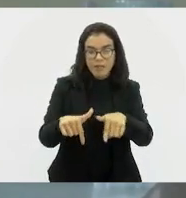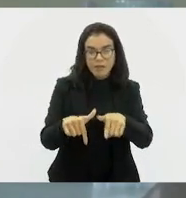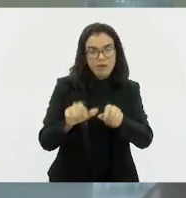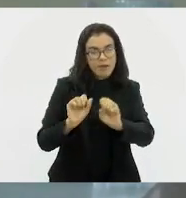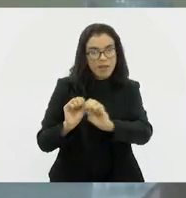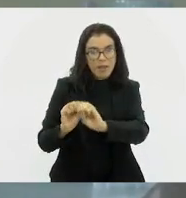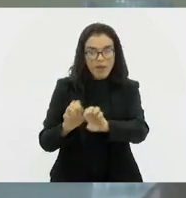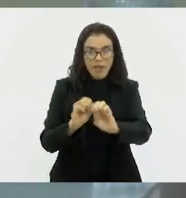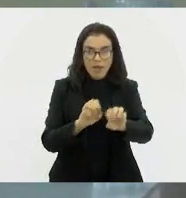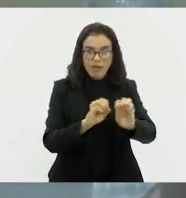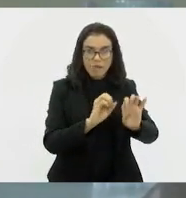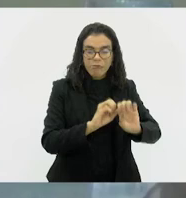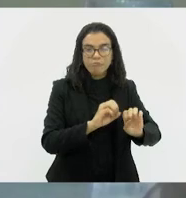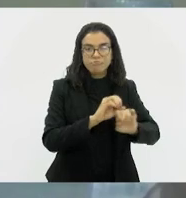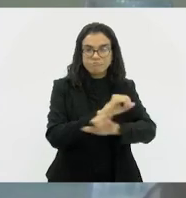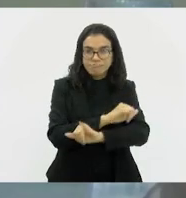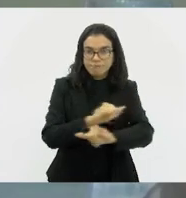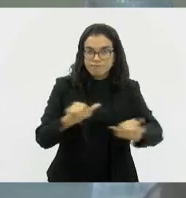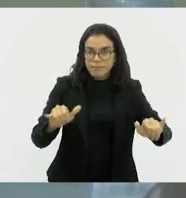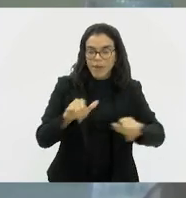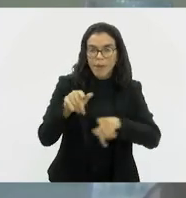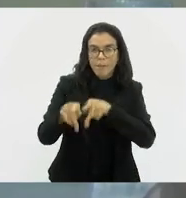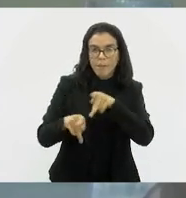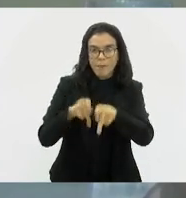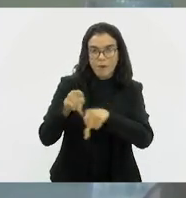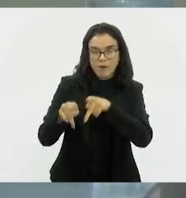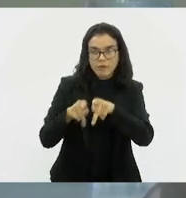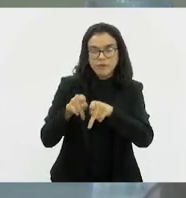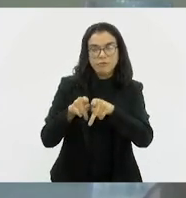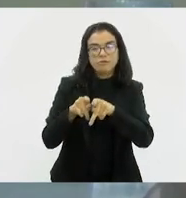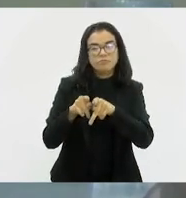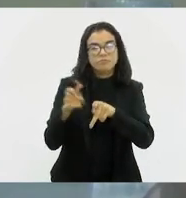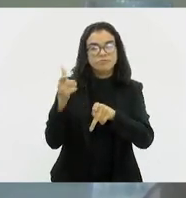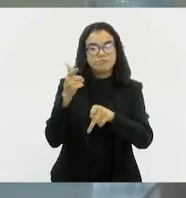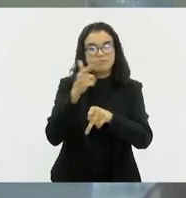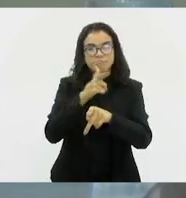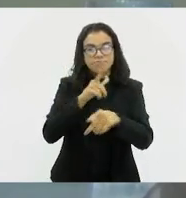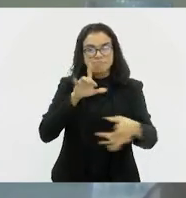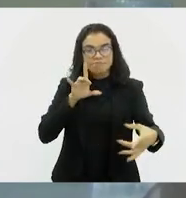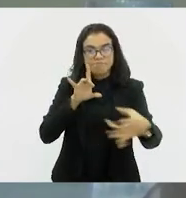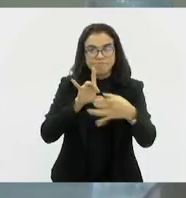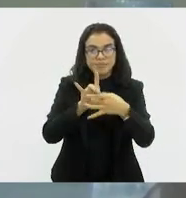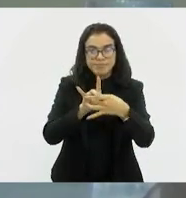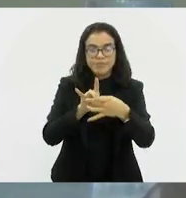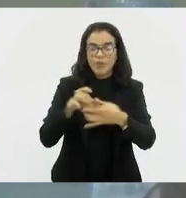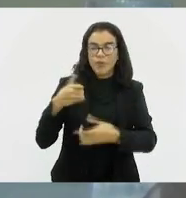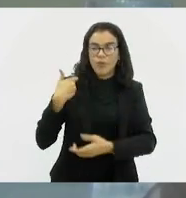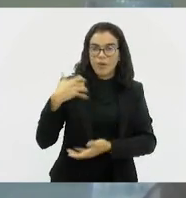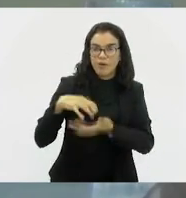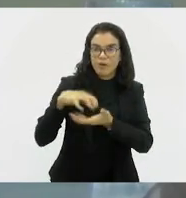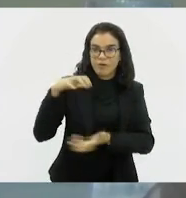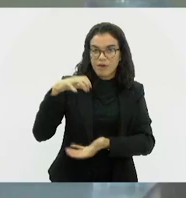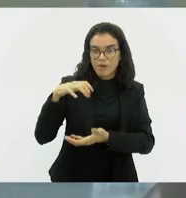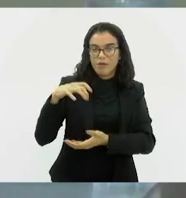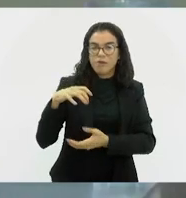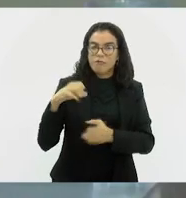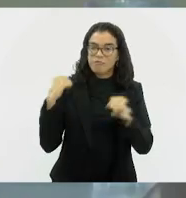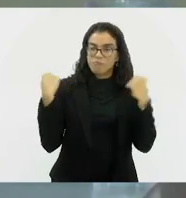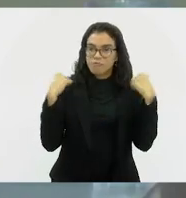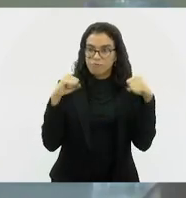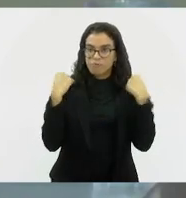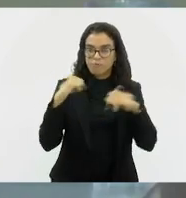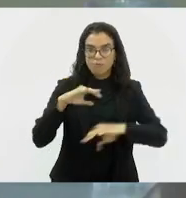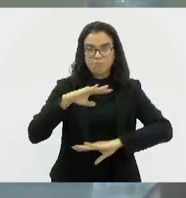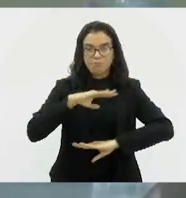e conscientizem a população para o alcance de uma velhice com saúde física e mental,